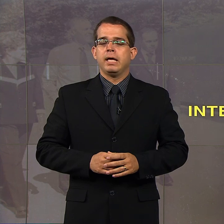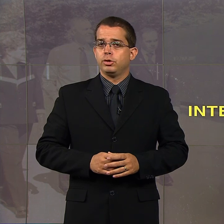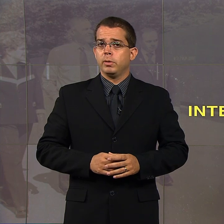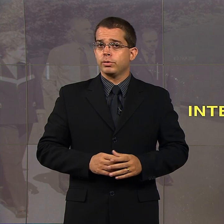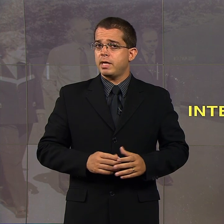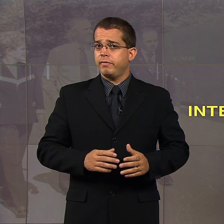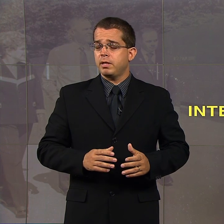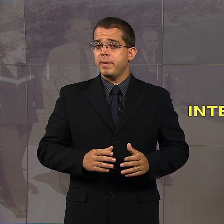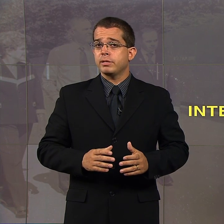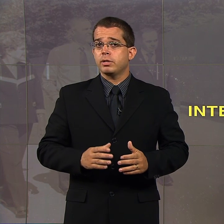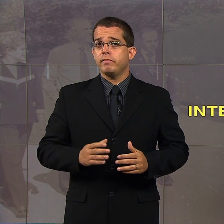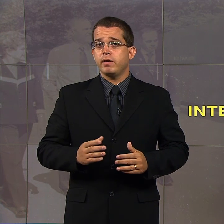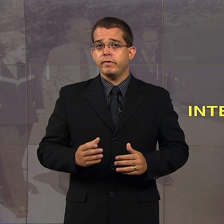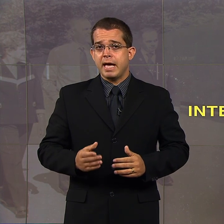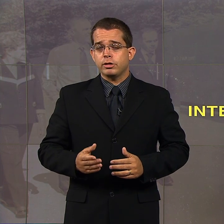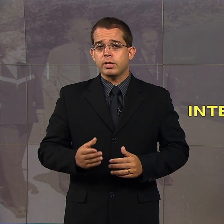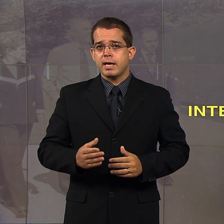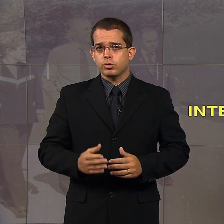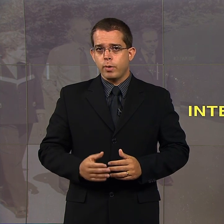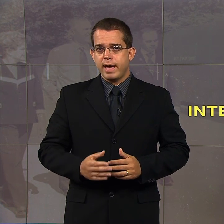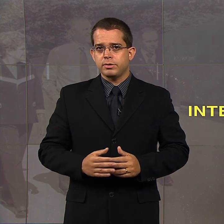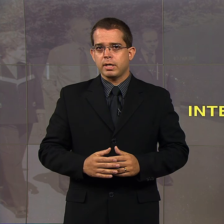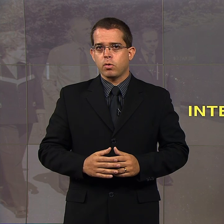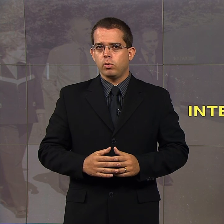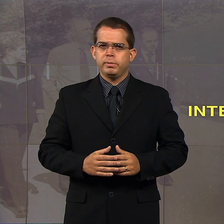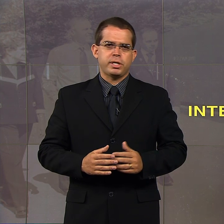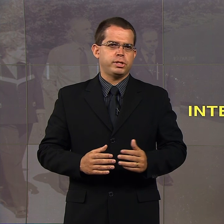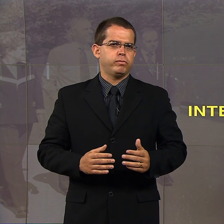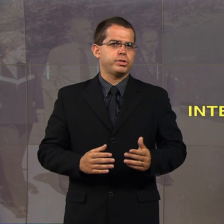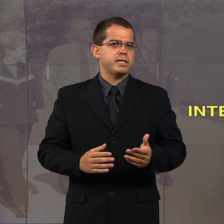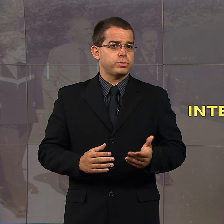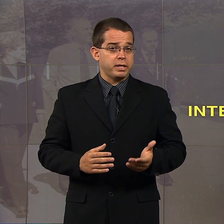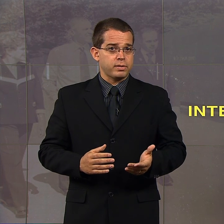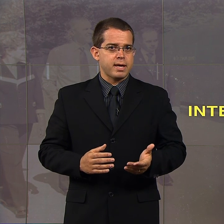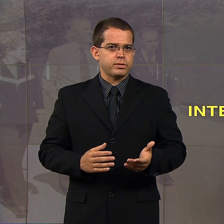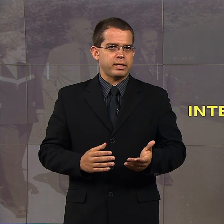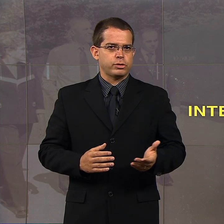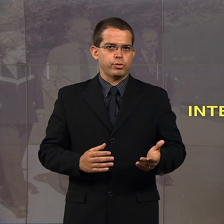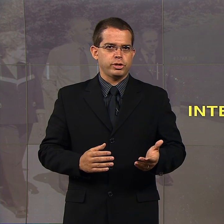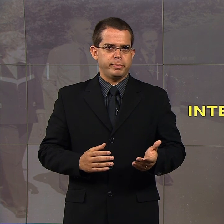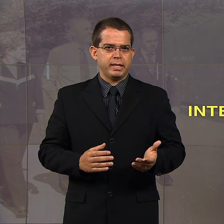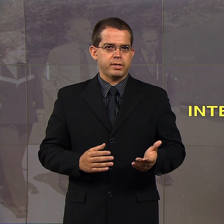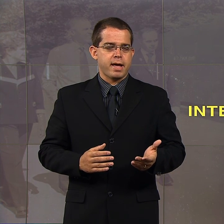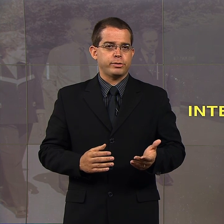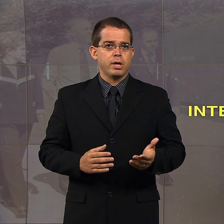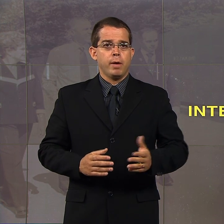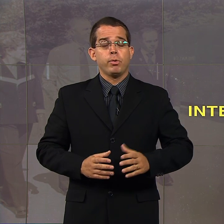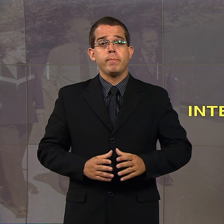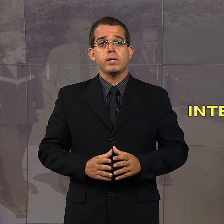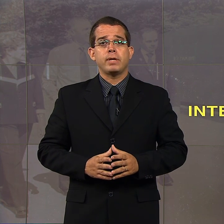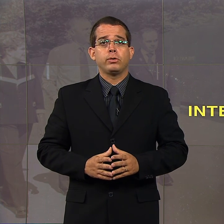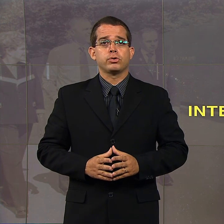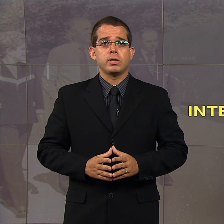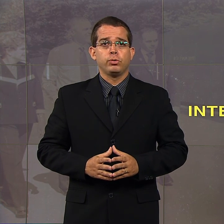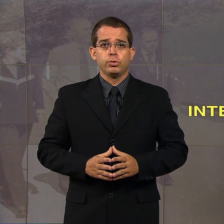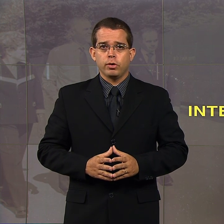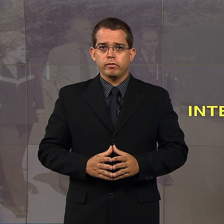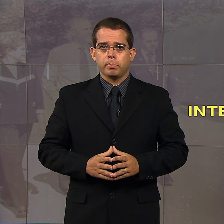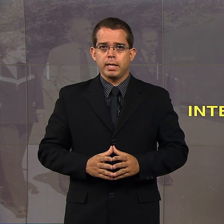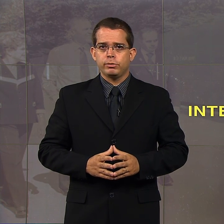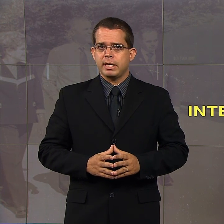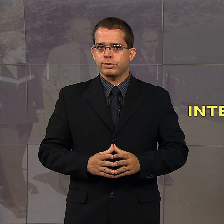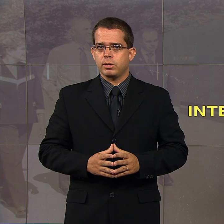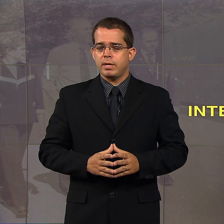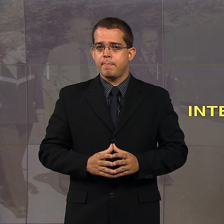dilma rousseff também esteve em viagem à suécia com o objetivo de estreitar as relações bilaterais por meio da adoção do